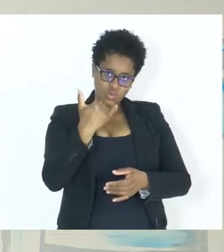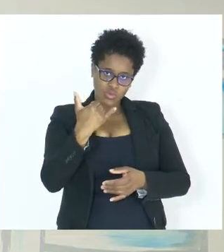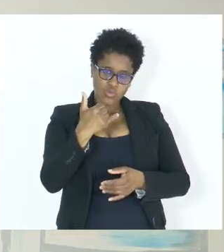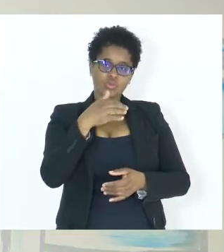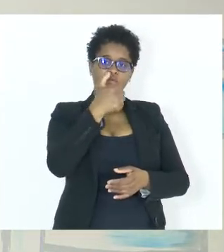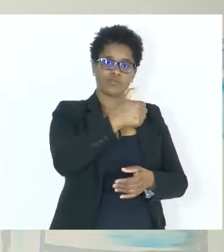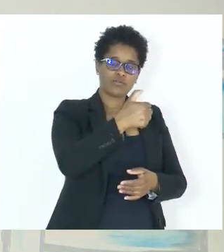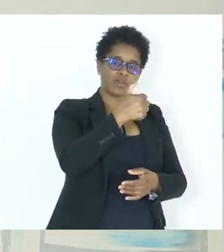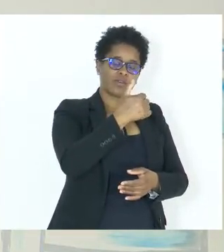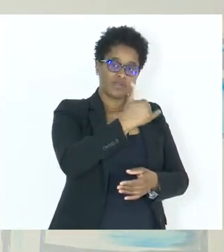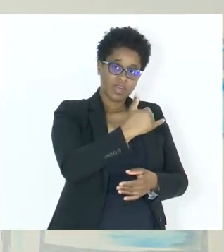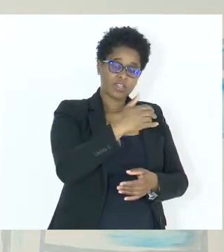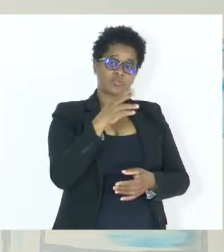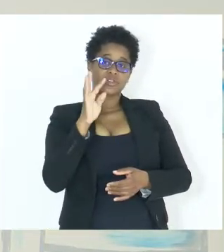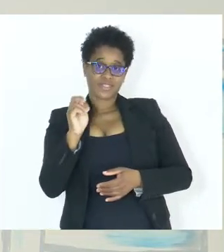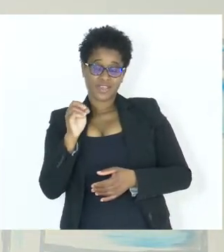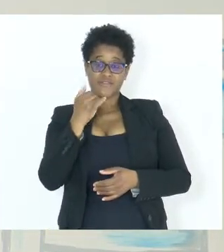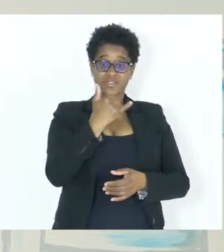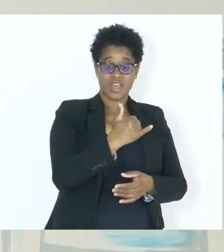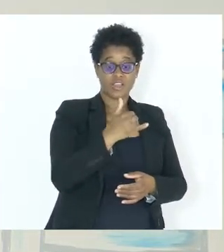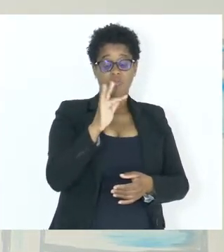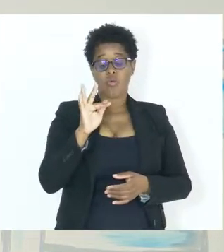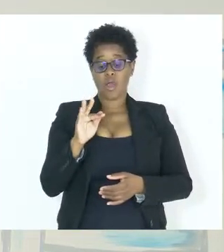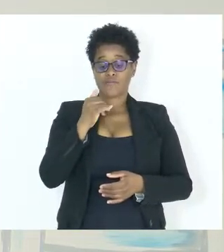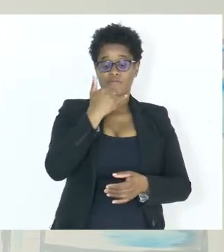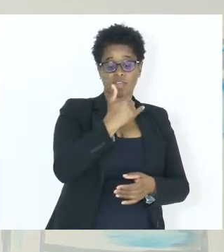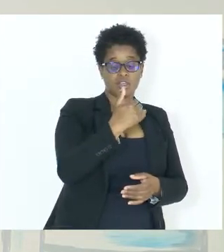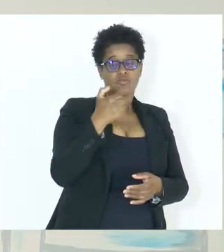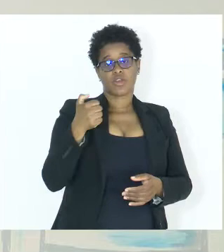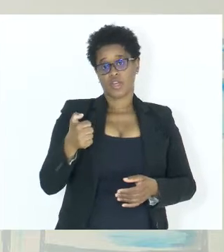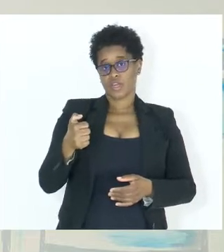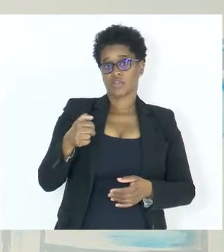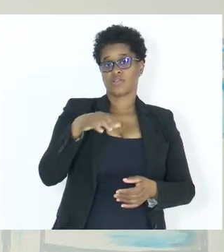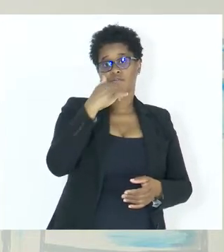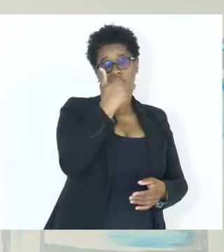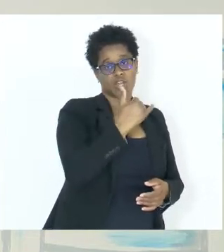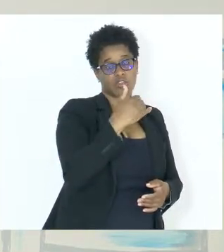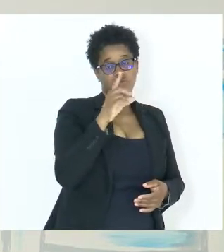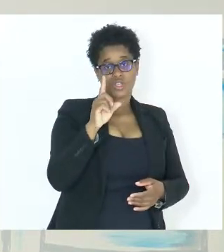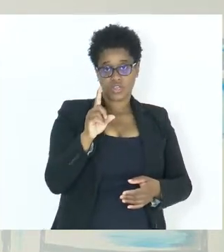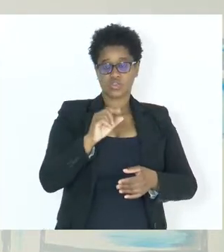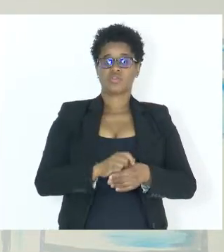continuar. 24º, 25º, 26º,